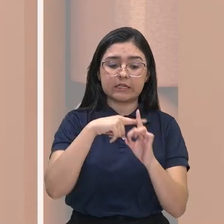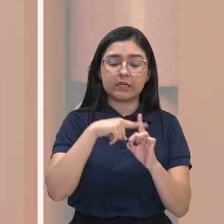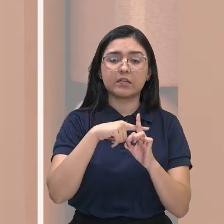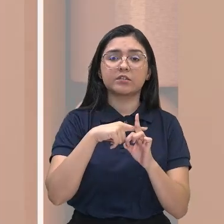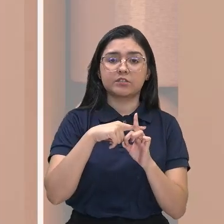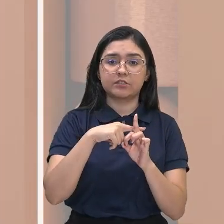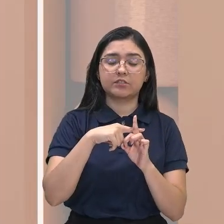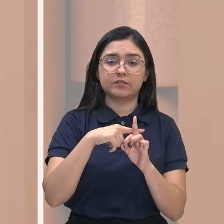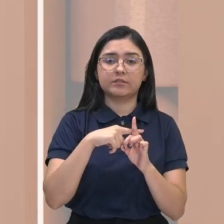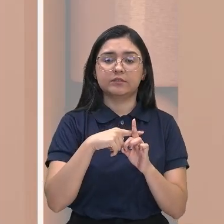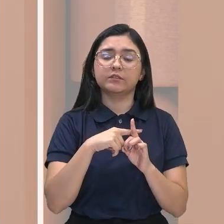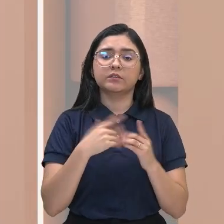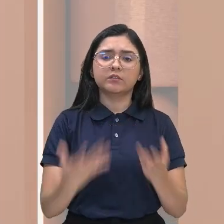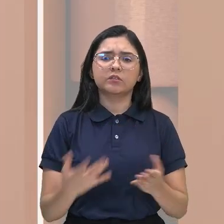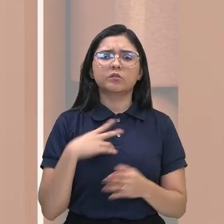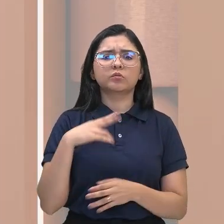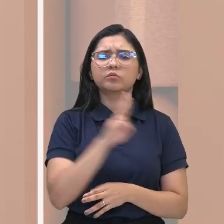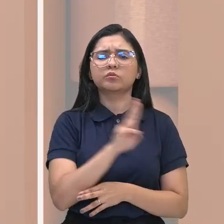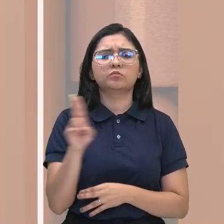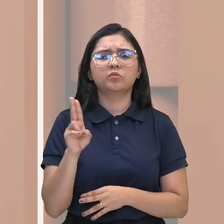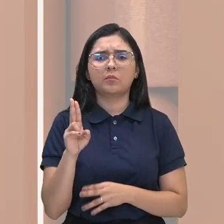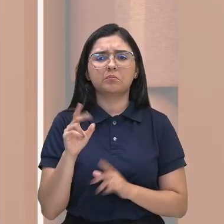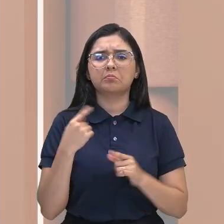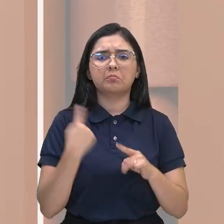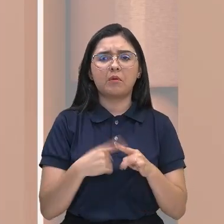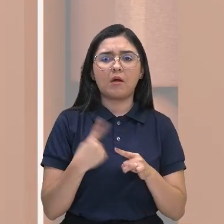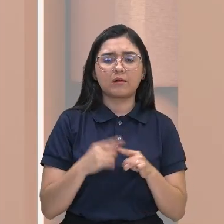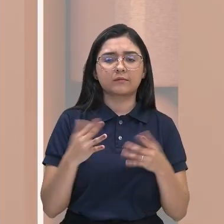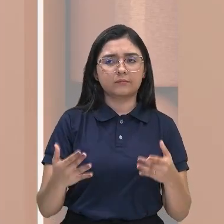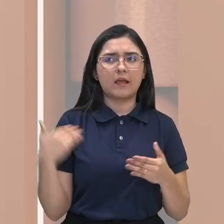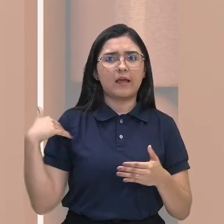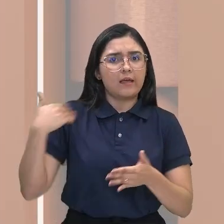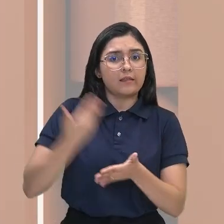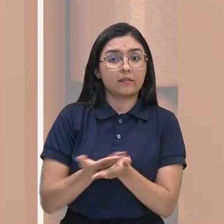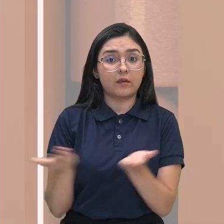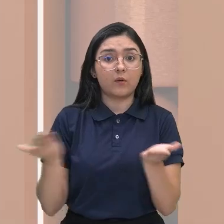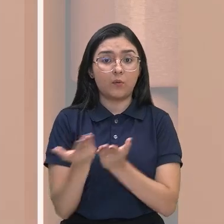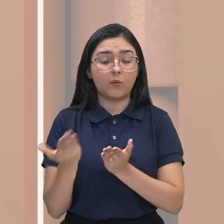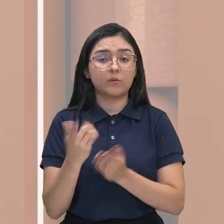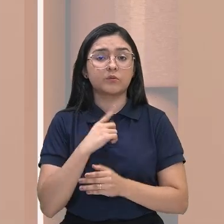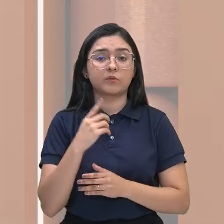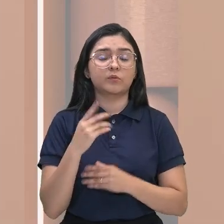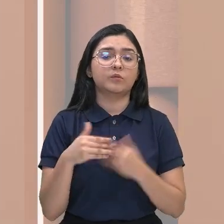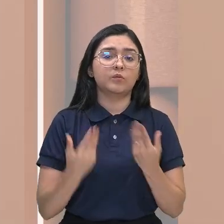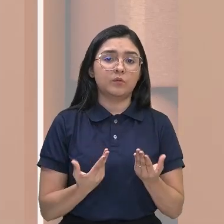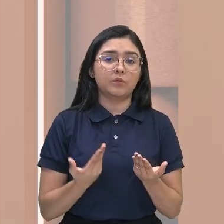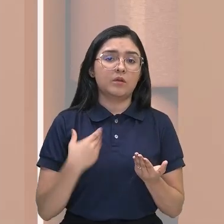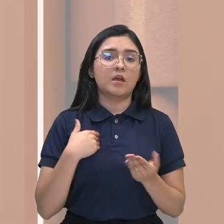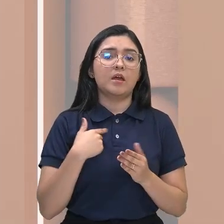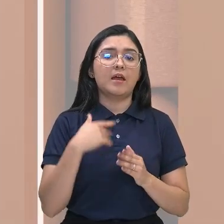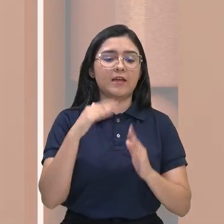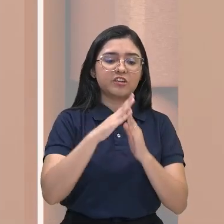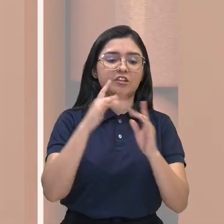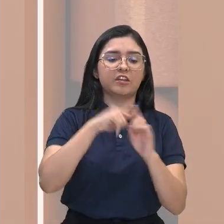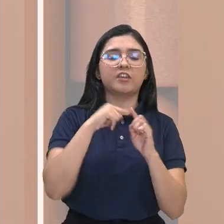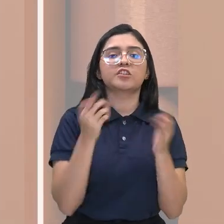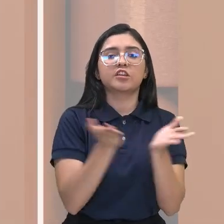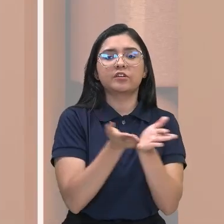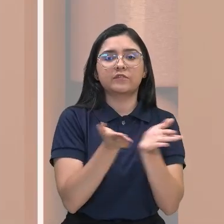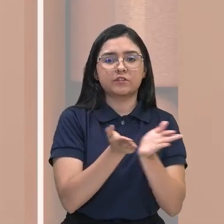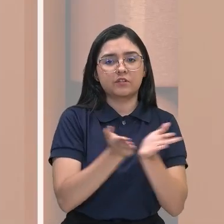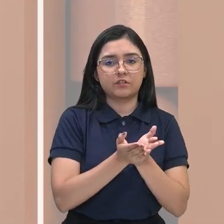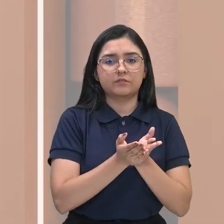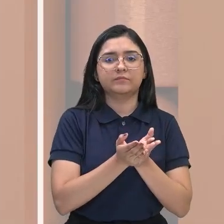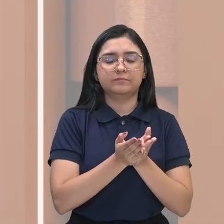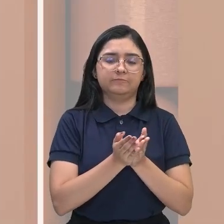religiosas, por assim dizer, ganharam o nome de protestante, inclusive nos dias de hoje, comumente a gente chama as igrejas evangélicas de igrejas